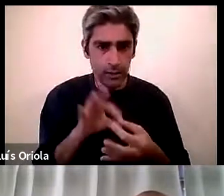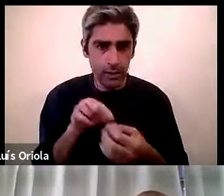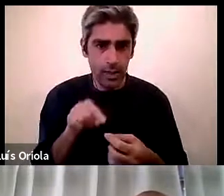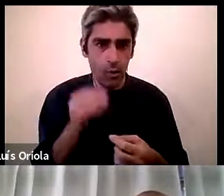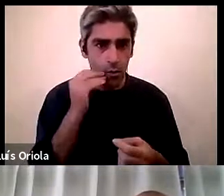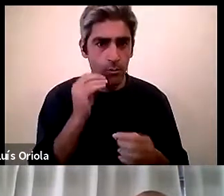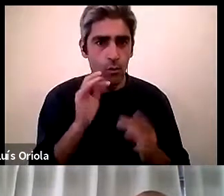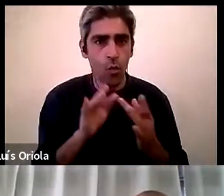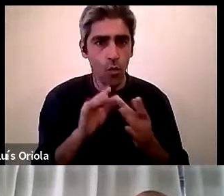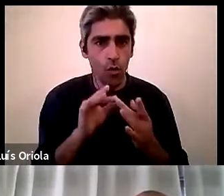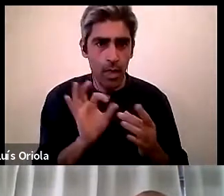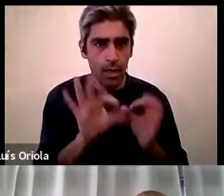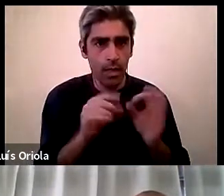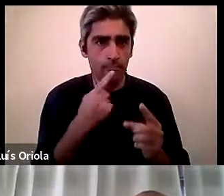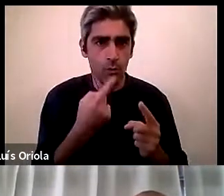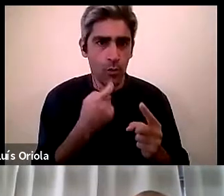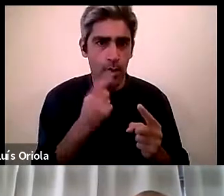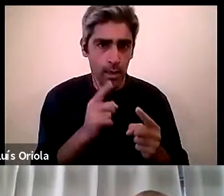forma de contacto